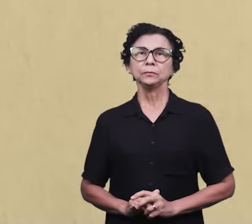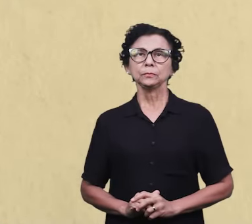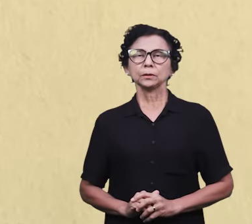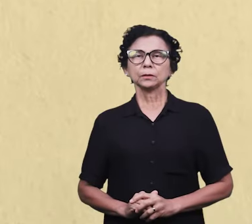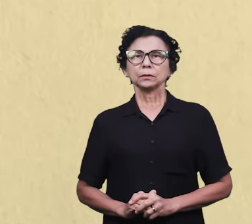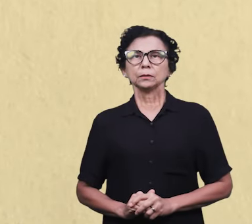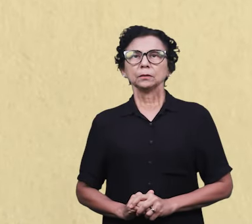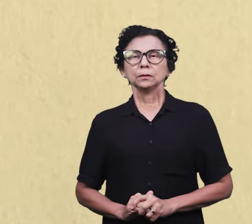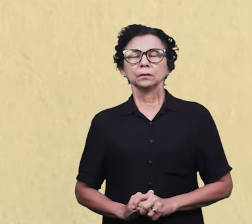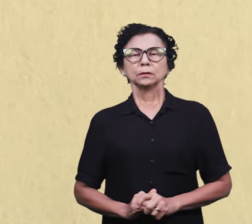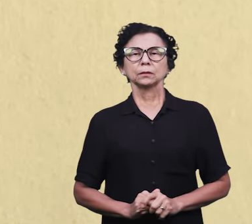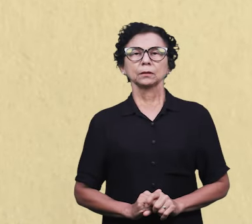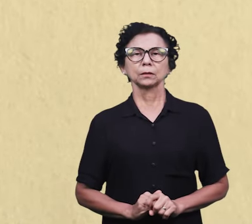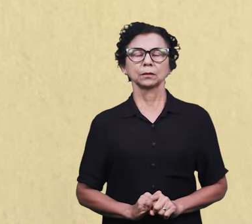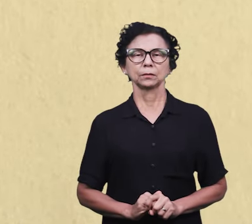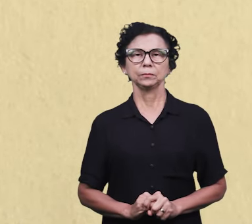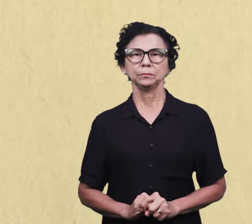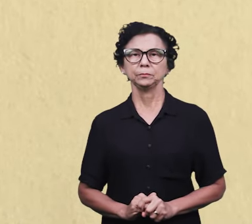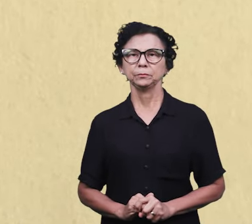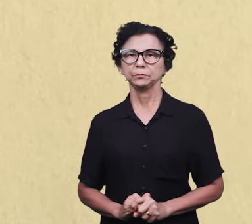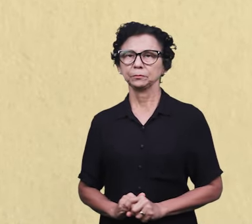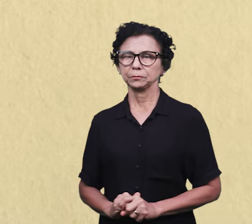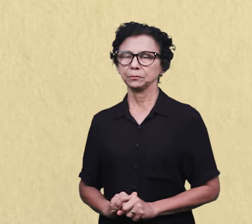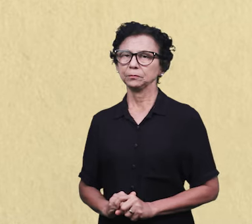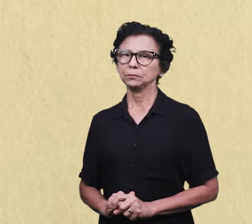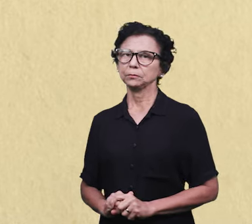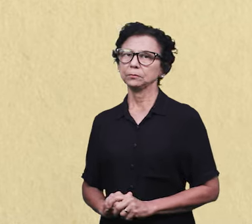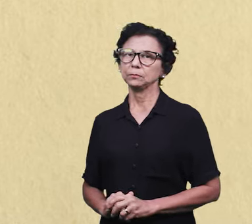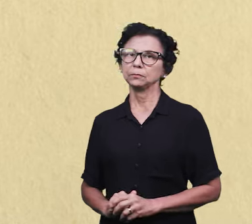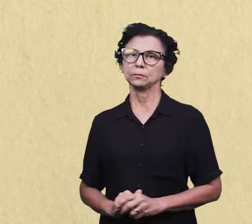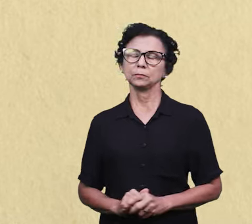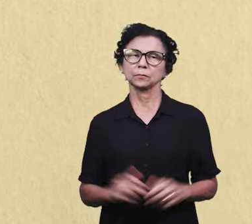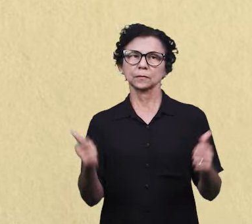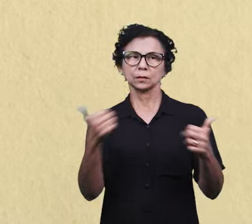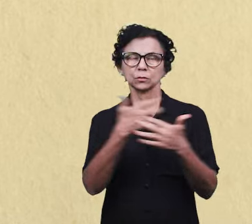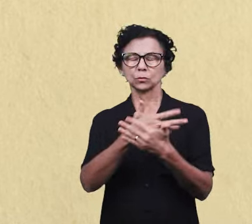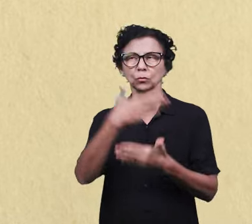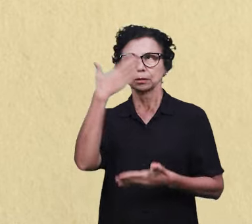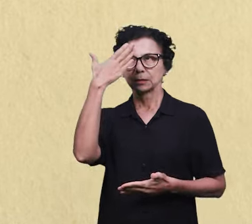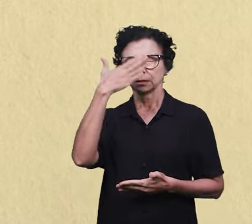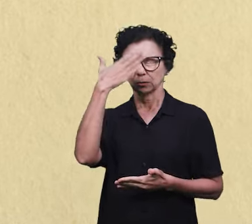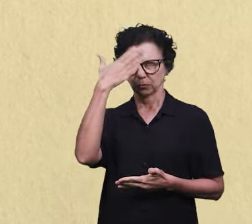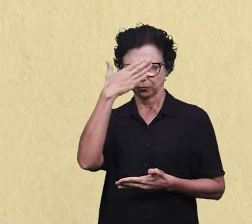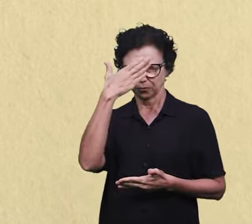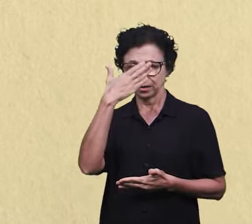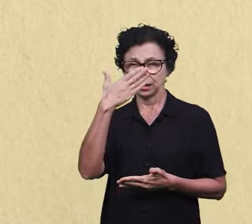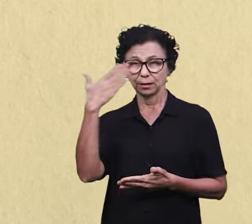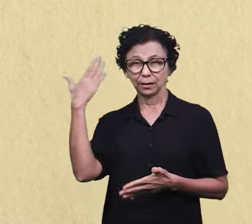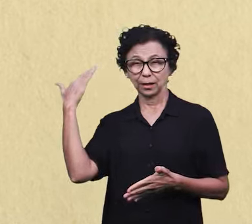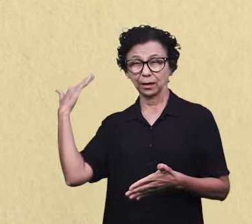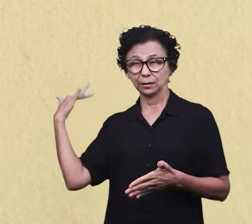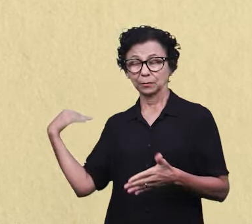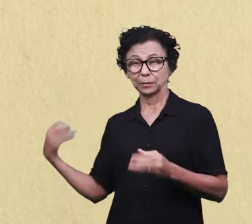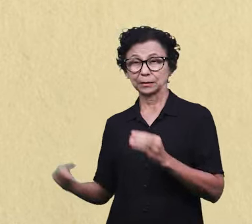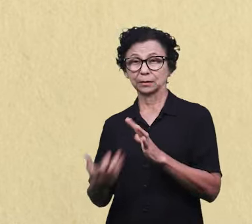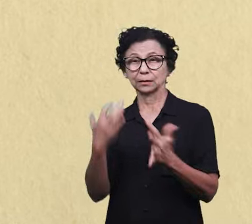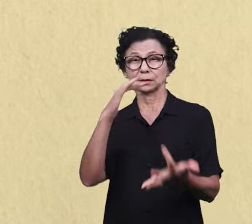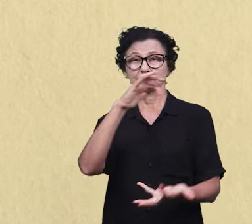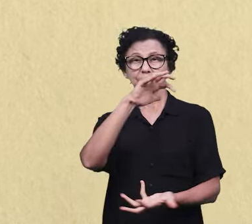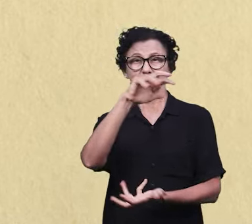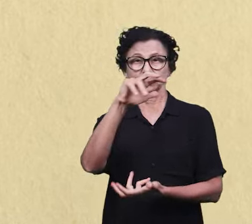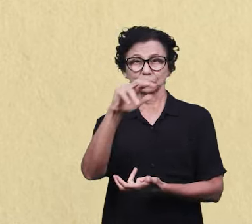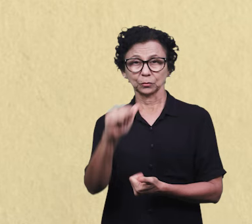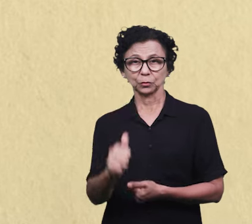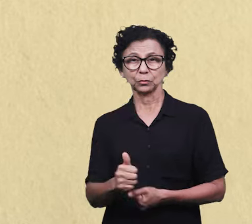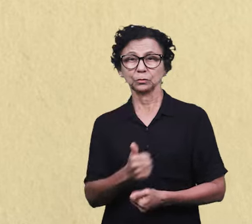muito também, porque as suas coisas invisíveis desde a criação do mundo, tanto o seu eterno poder como a